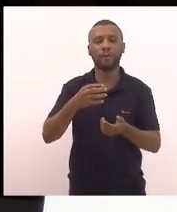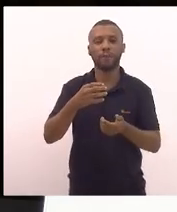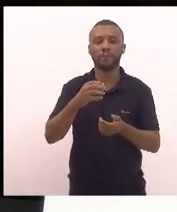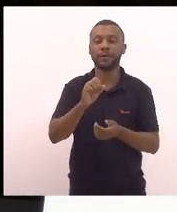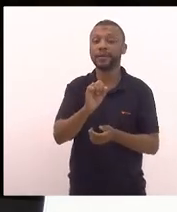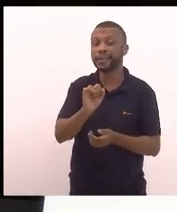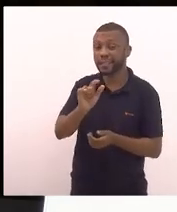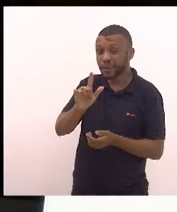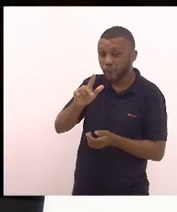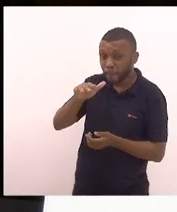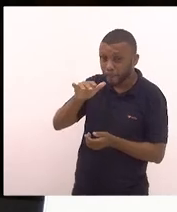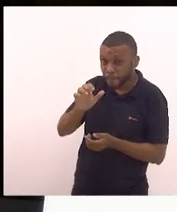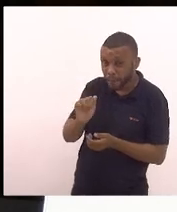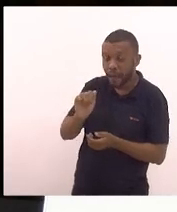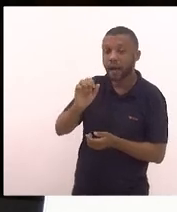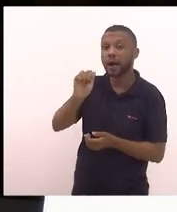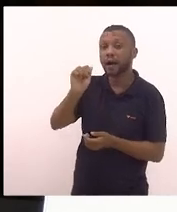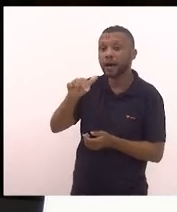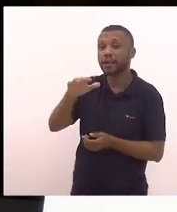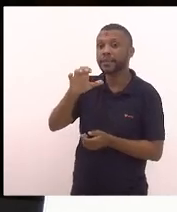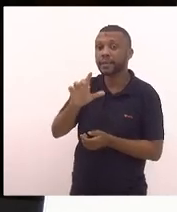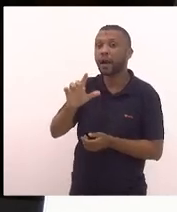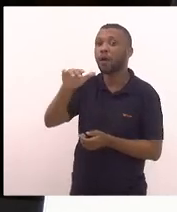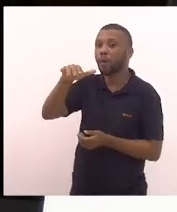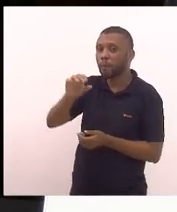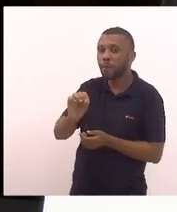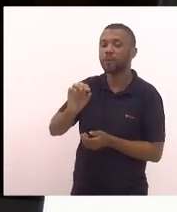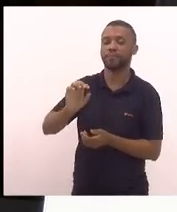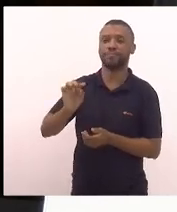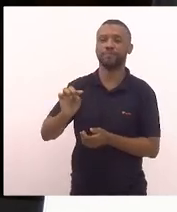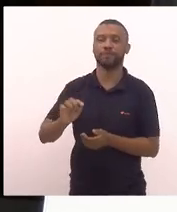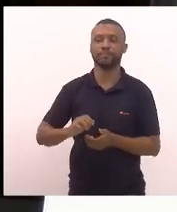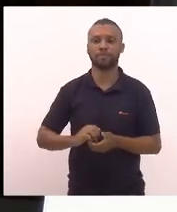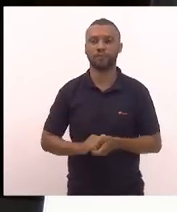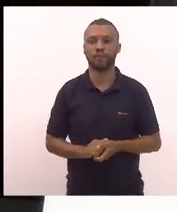Silnia Anselmo.